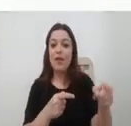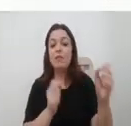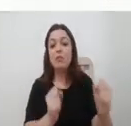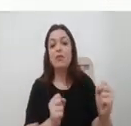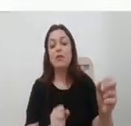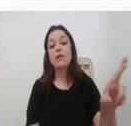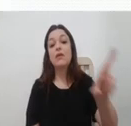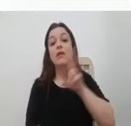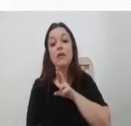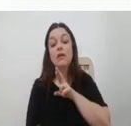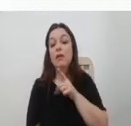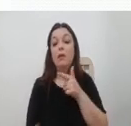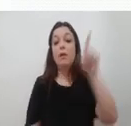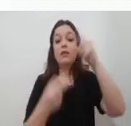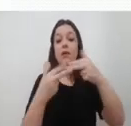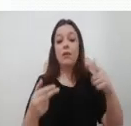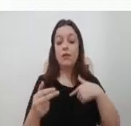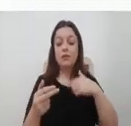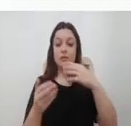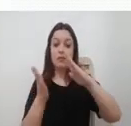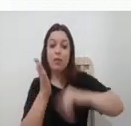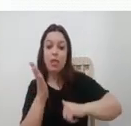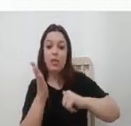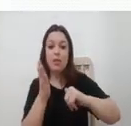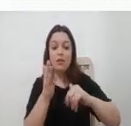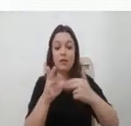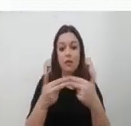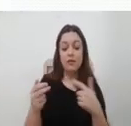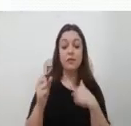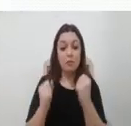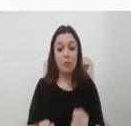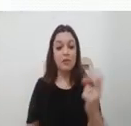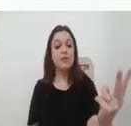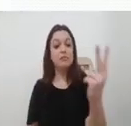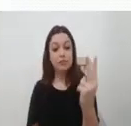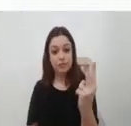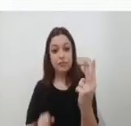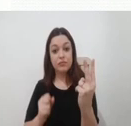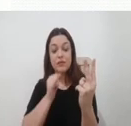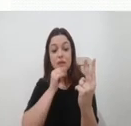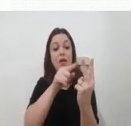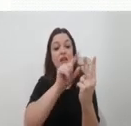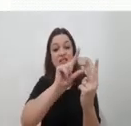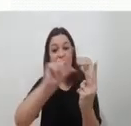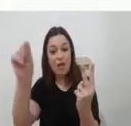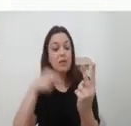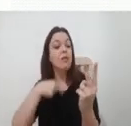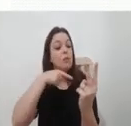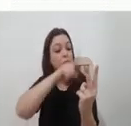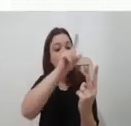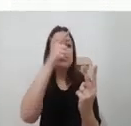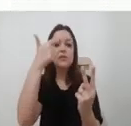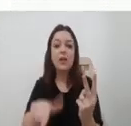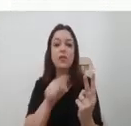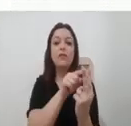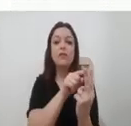desconfiado. Ou também, se tem duas pessoas, a gente pode perguntar para um dos tutores e em um outro